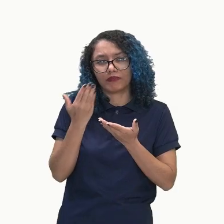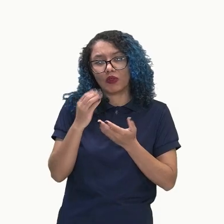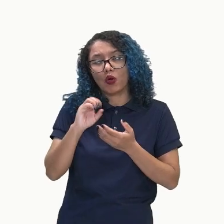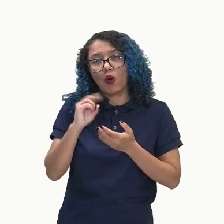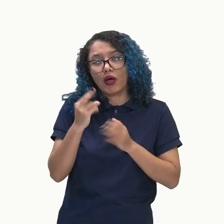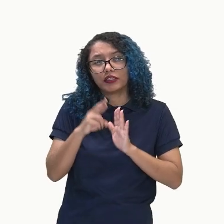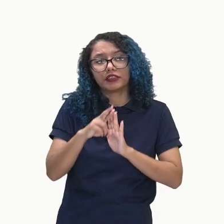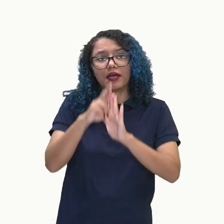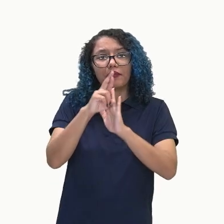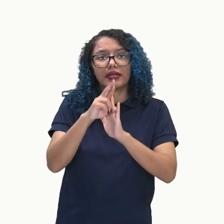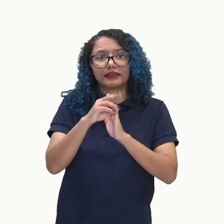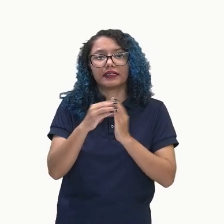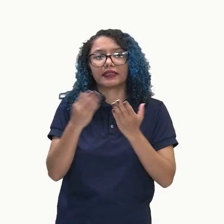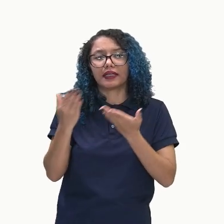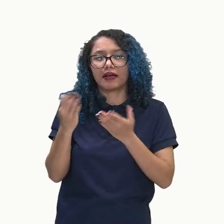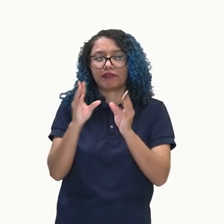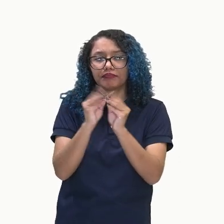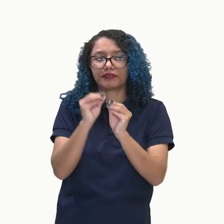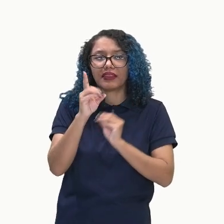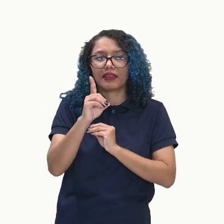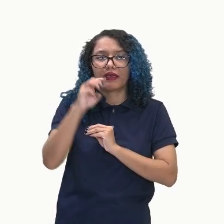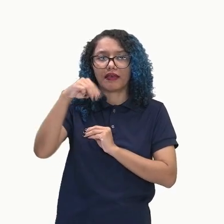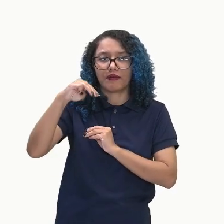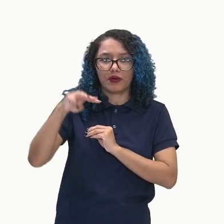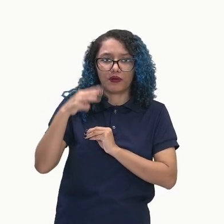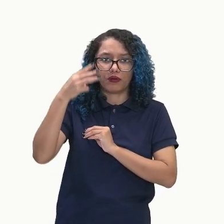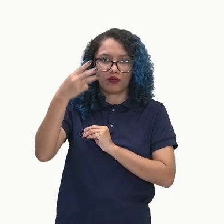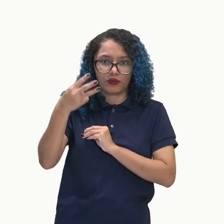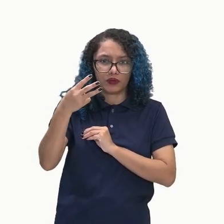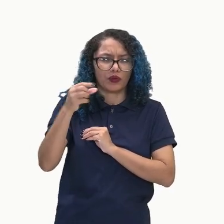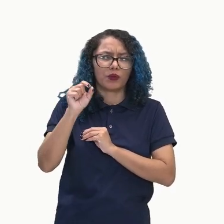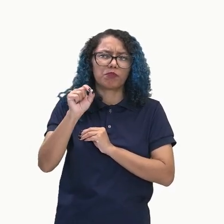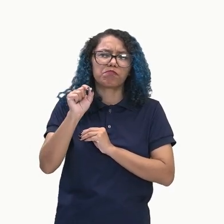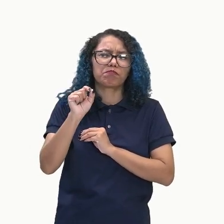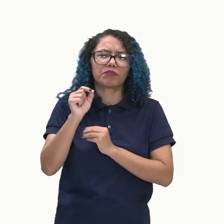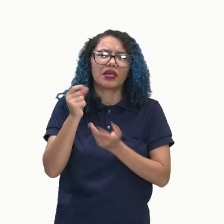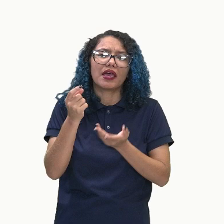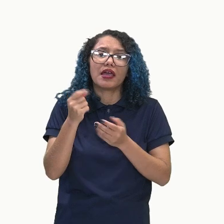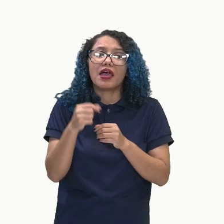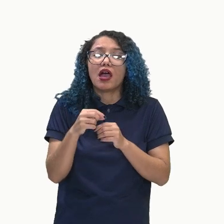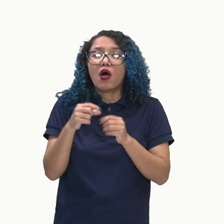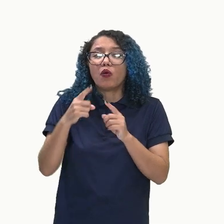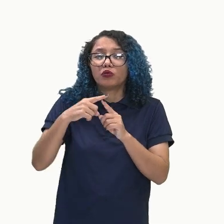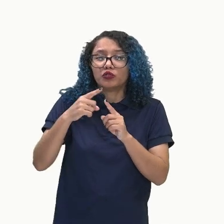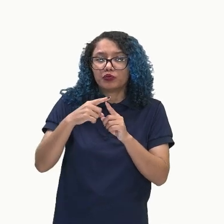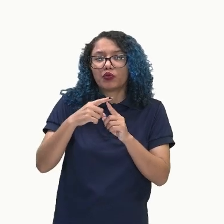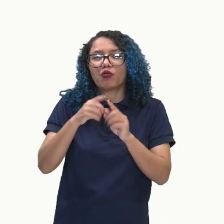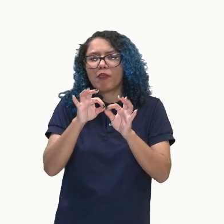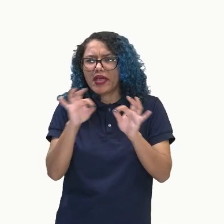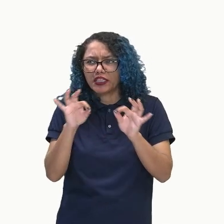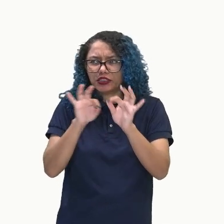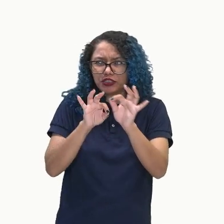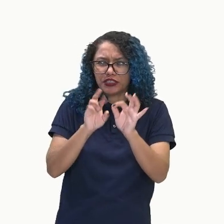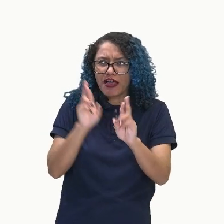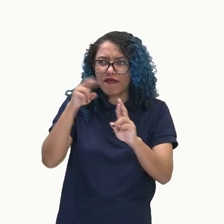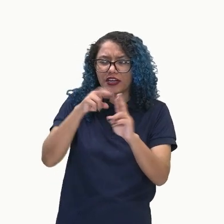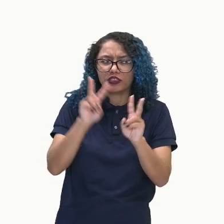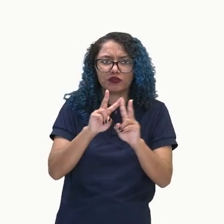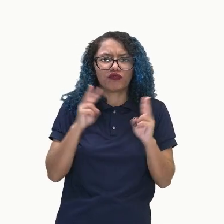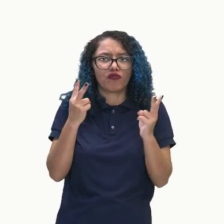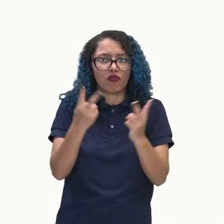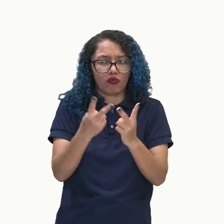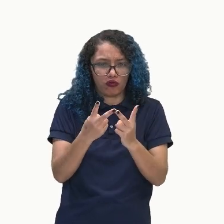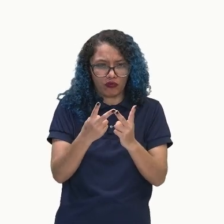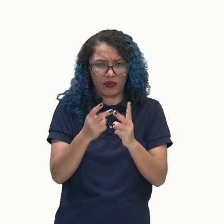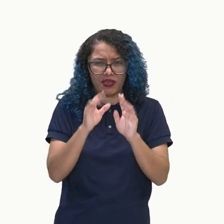vamos representar ó, por dm ao cubo, é uma unidade de medida de volume. Ah, mas ainda agora a senhora falou só em